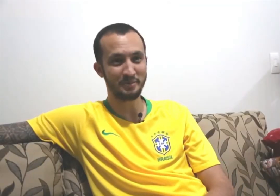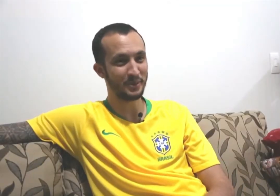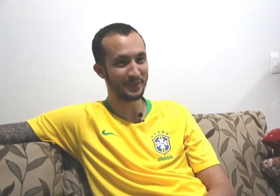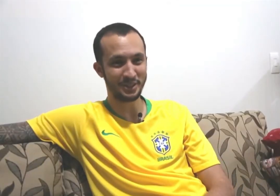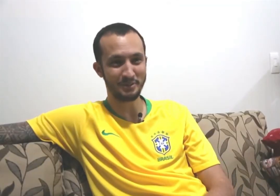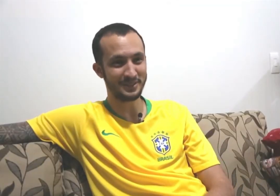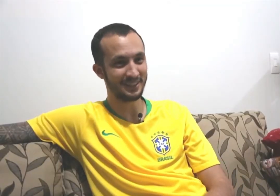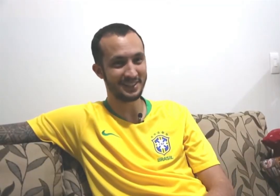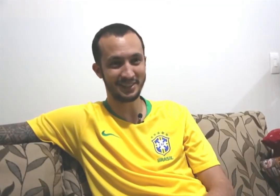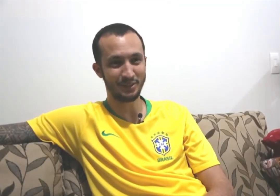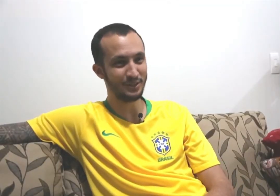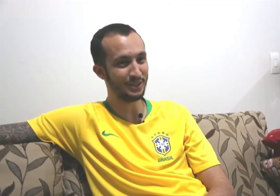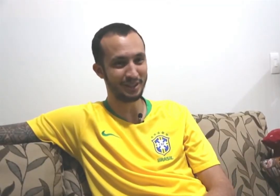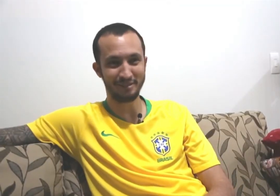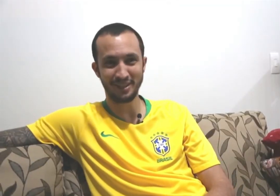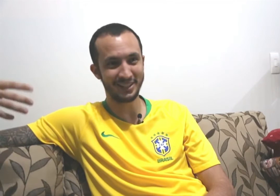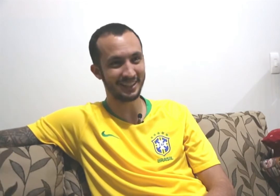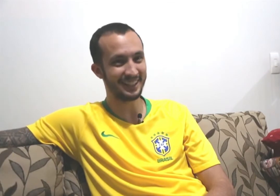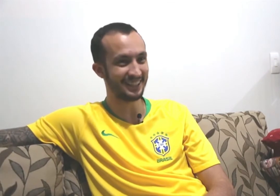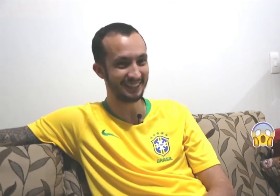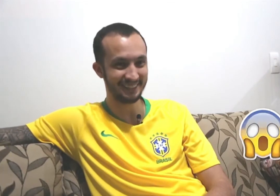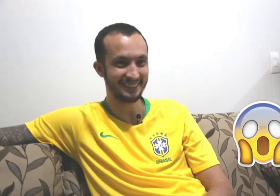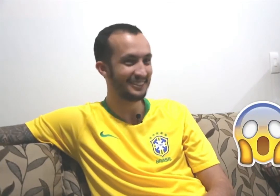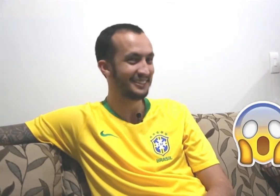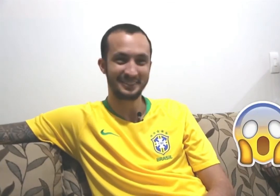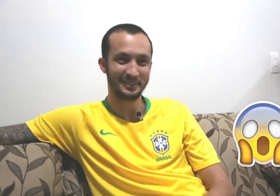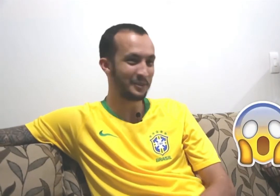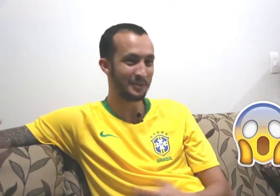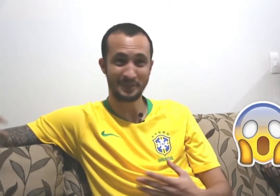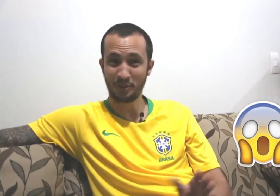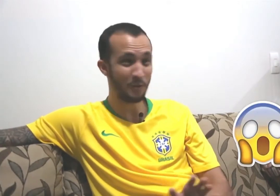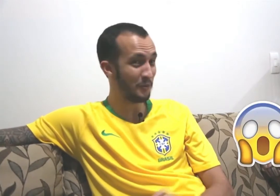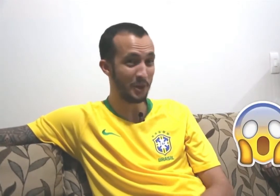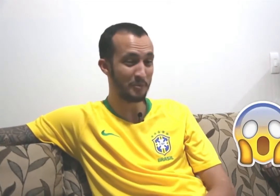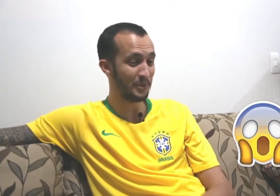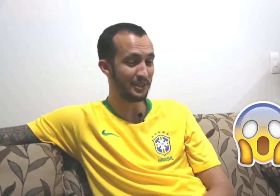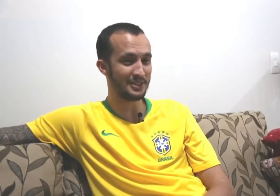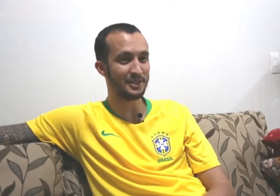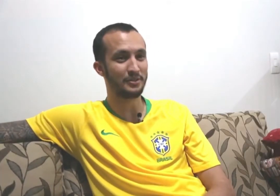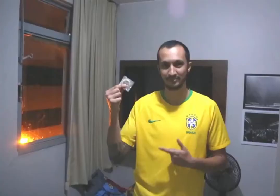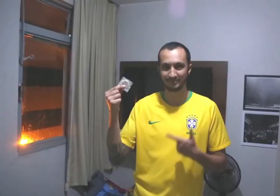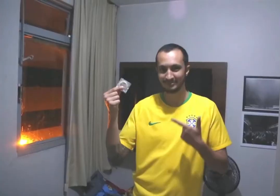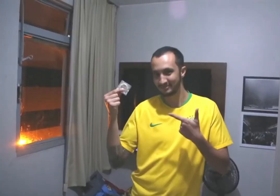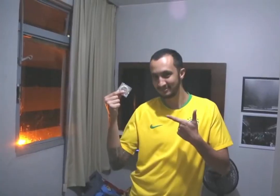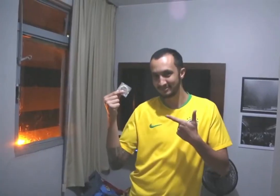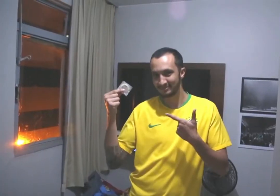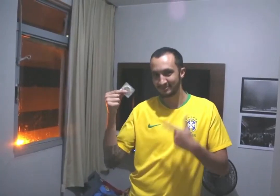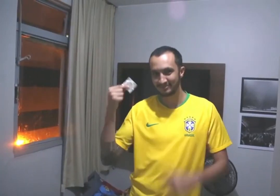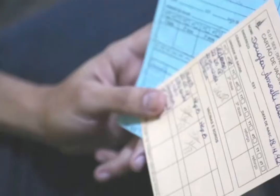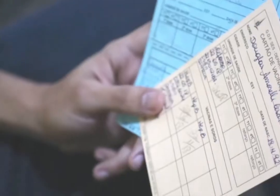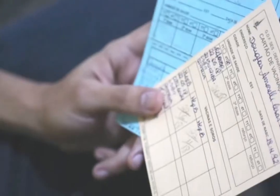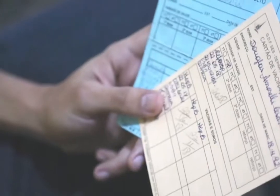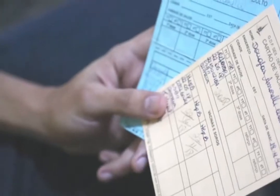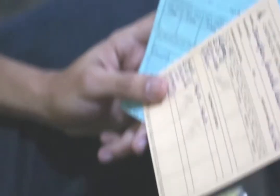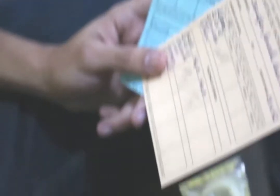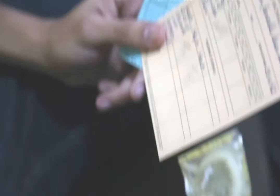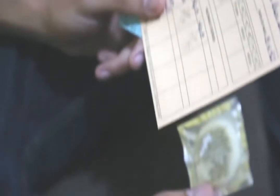fosse a reportagem do Ministério da Saúde, eu ia viajar com nenhuma proteção.